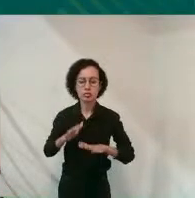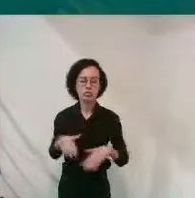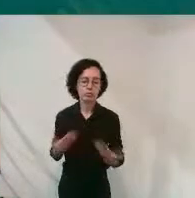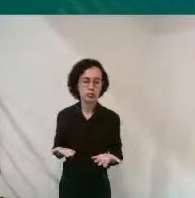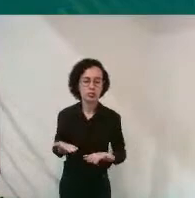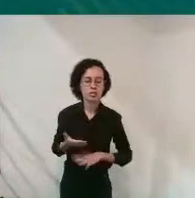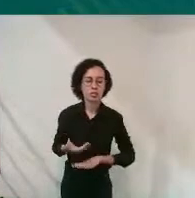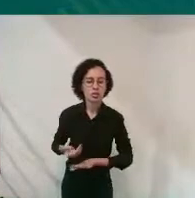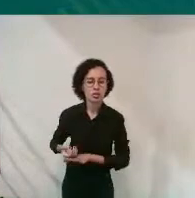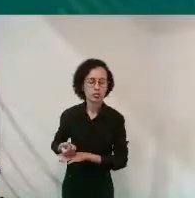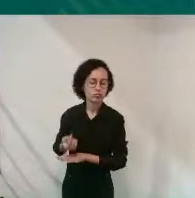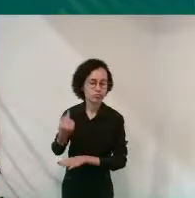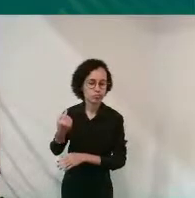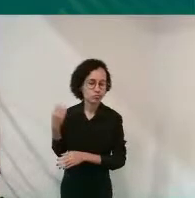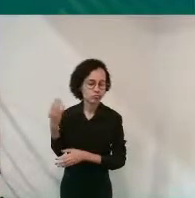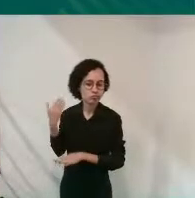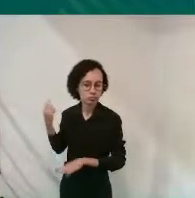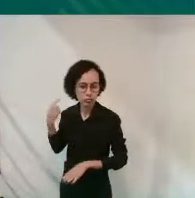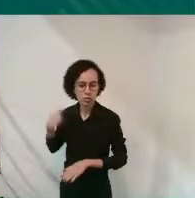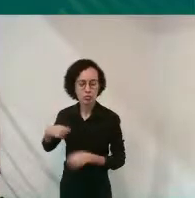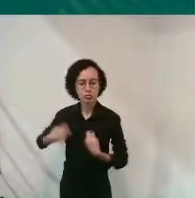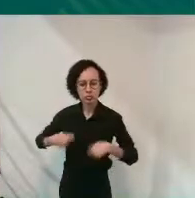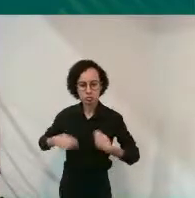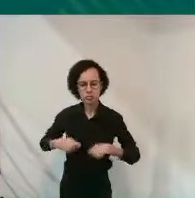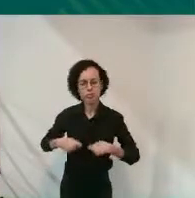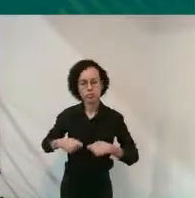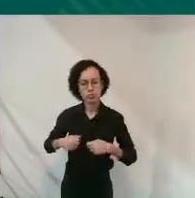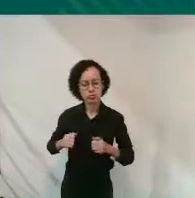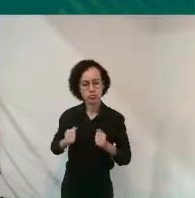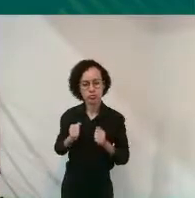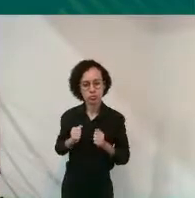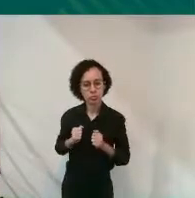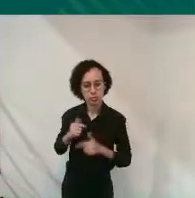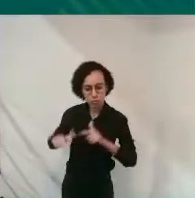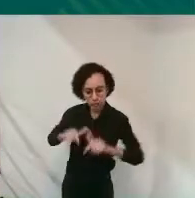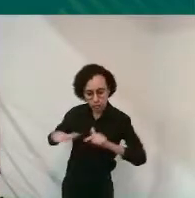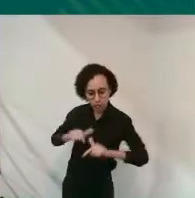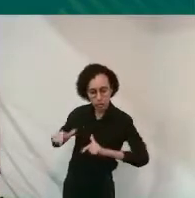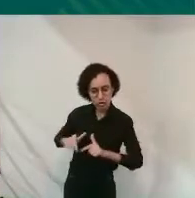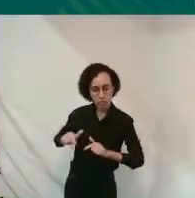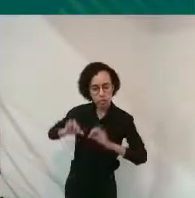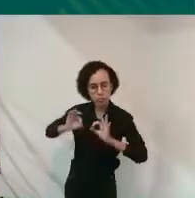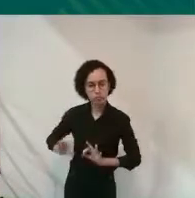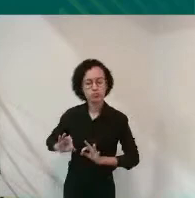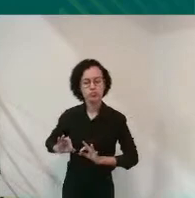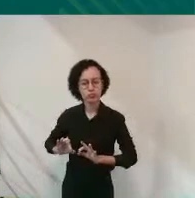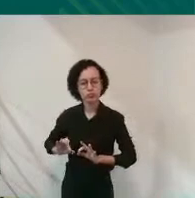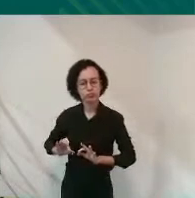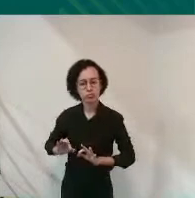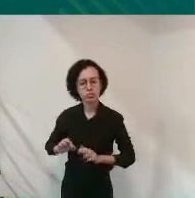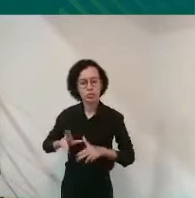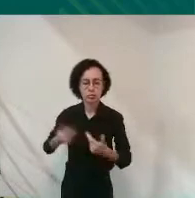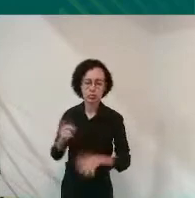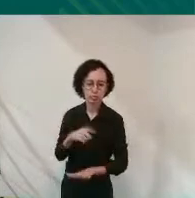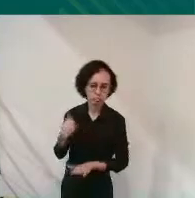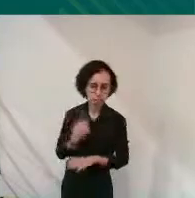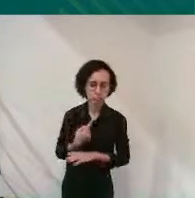à época, precisamos ter uma ação efetiva, por isso que nós